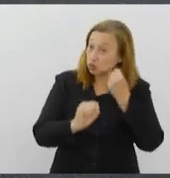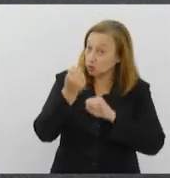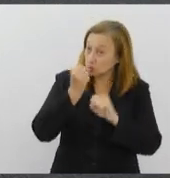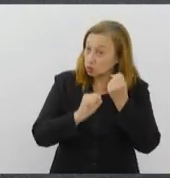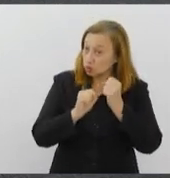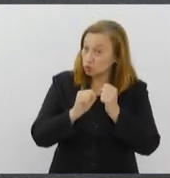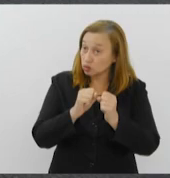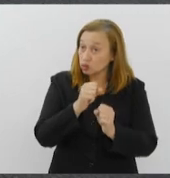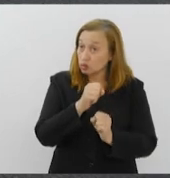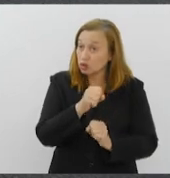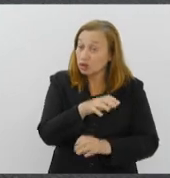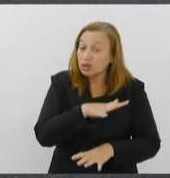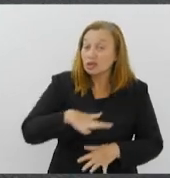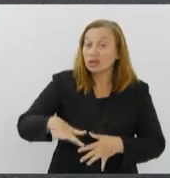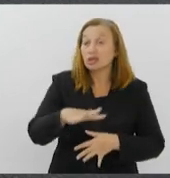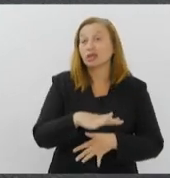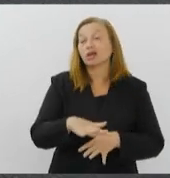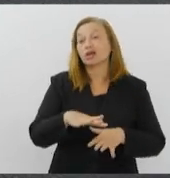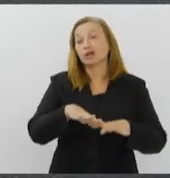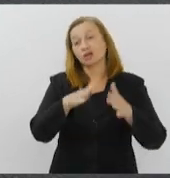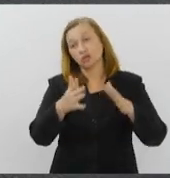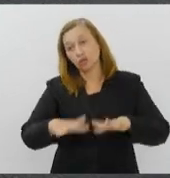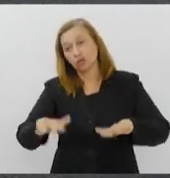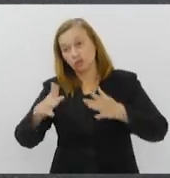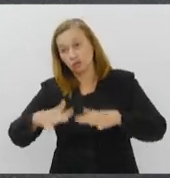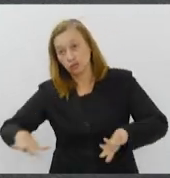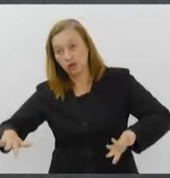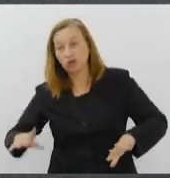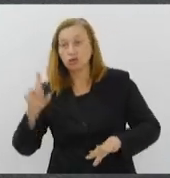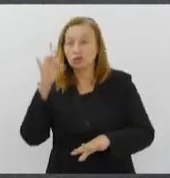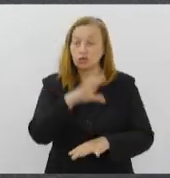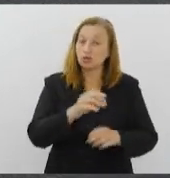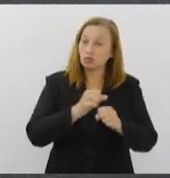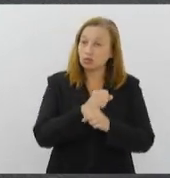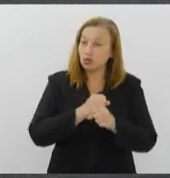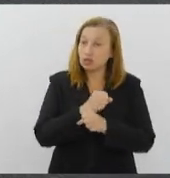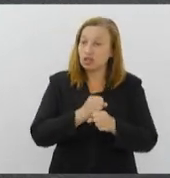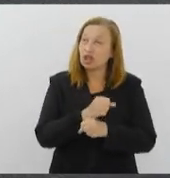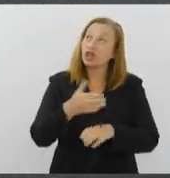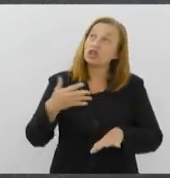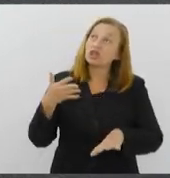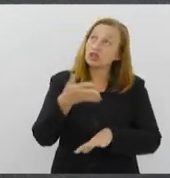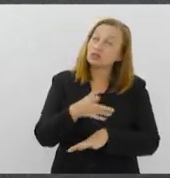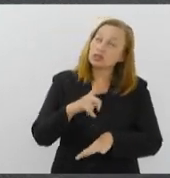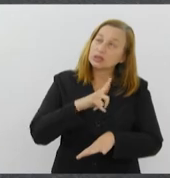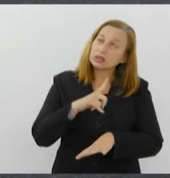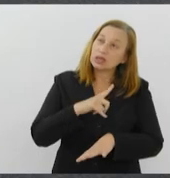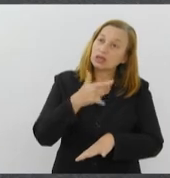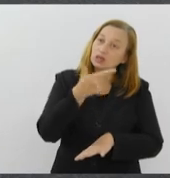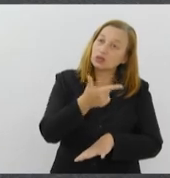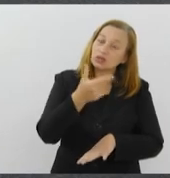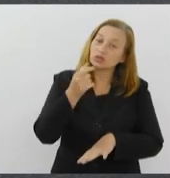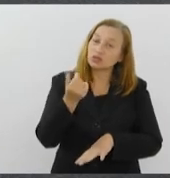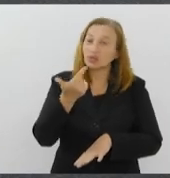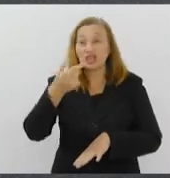em torno do setor naval, desaceleradas nos últimos anos. Nós chegamos a ter, cerca de